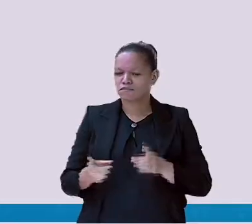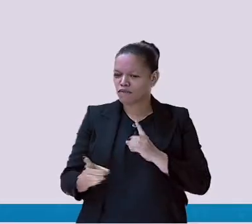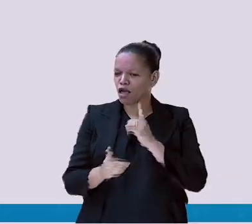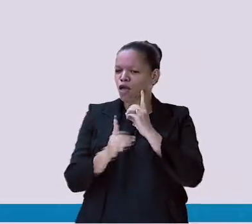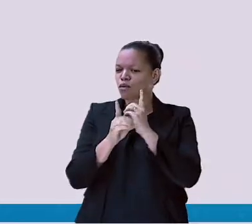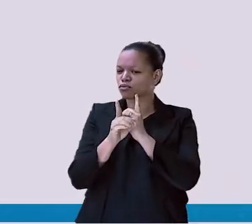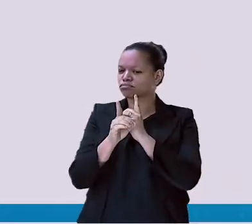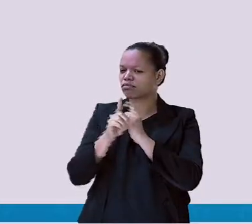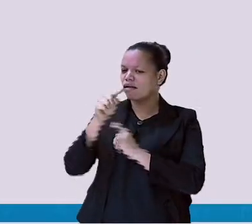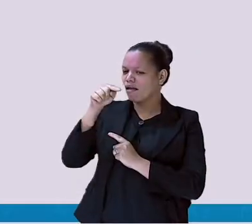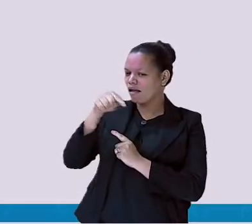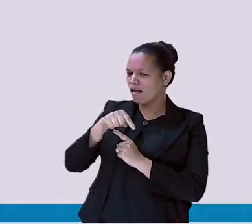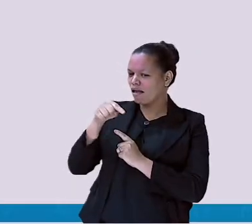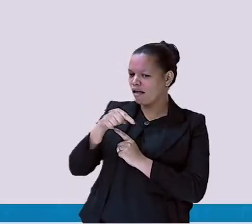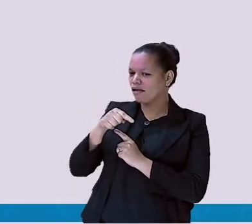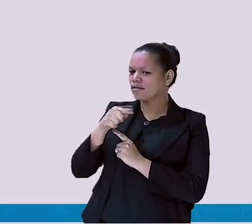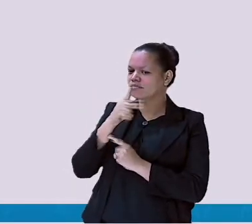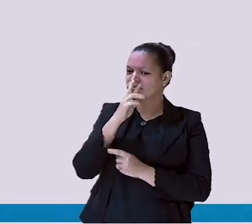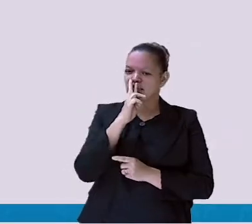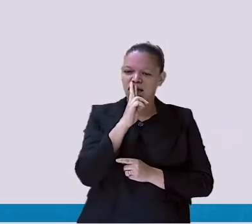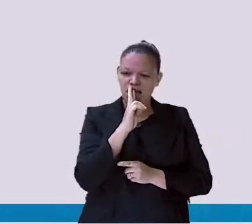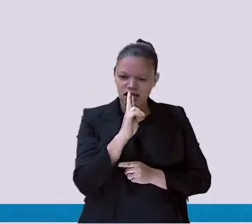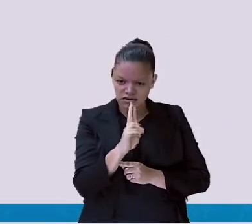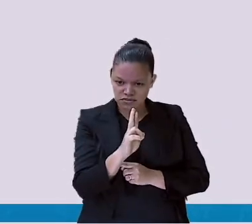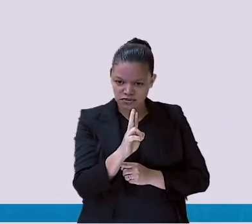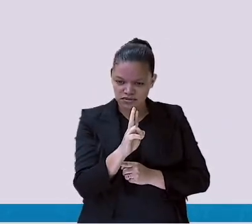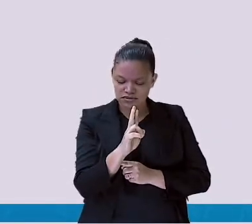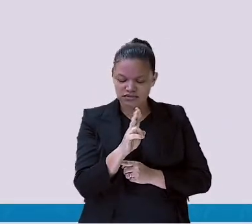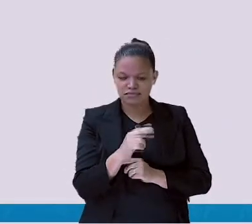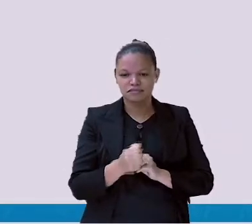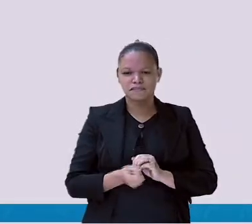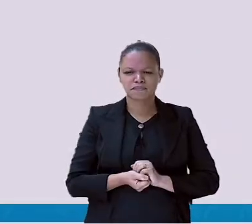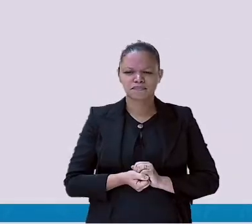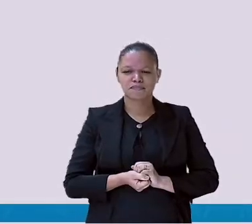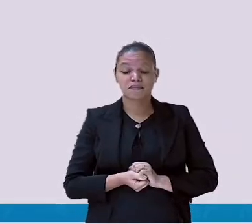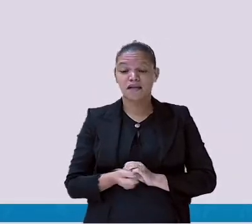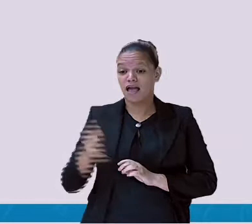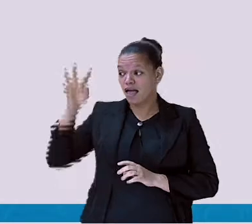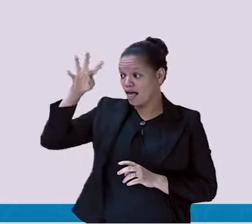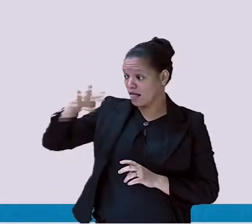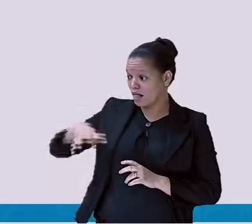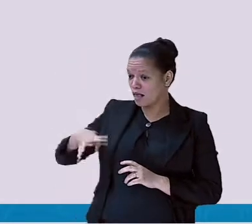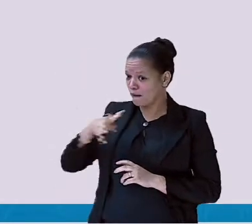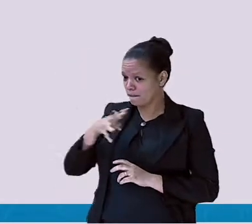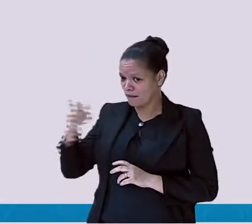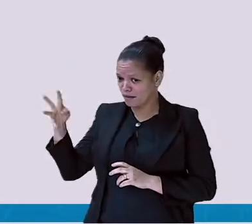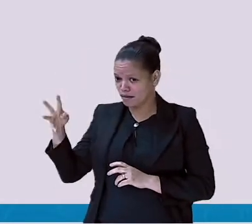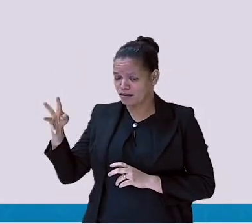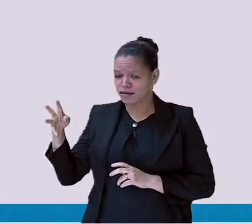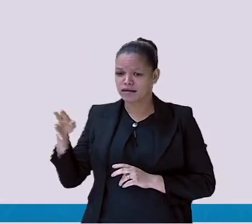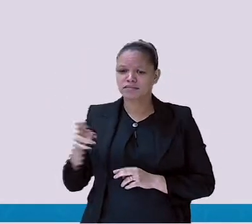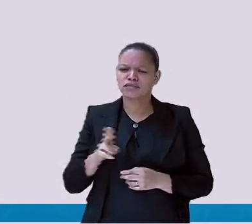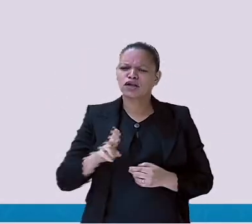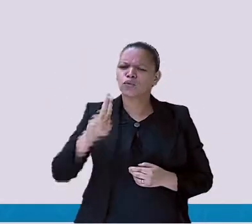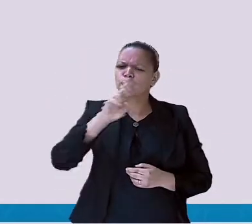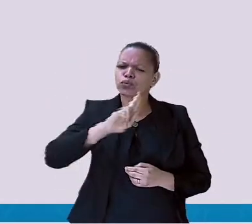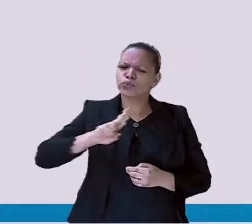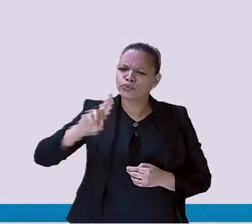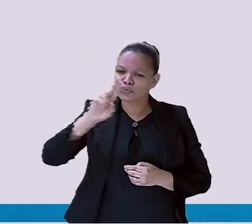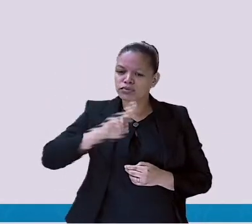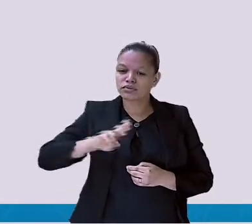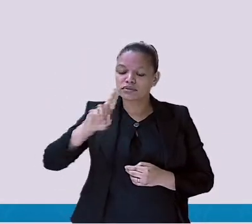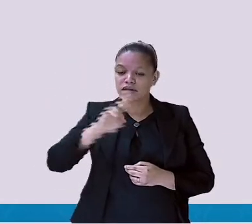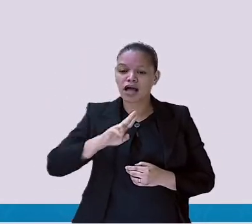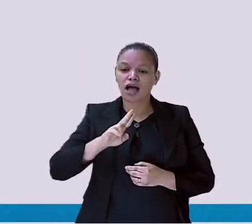Tabela, ela é utilizada para organizar dados de um assunto. Então,